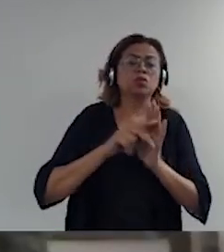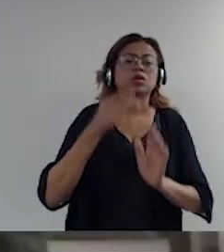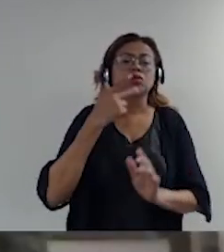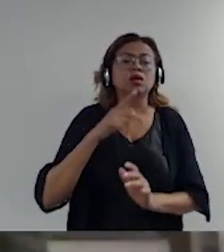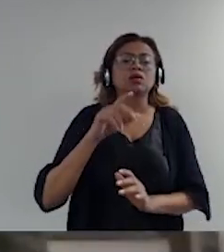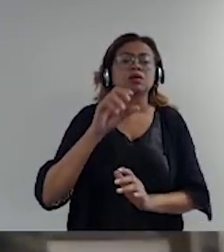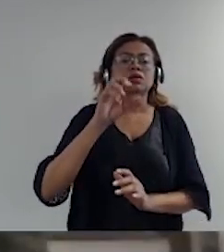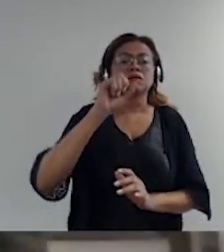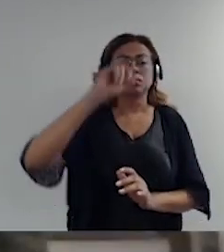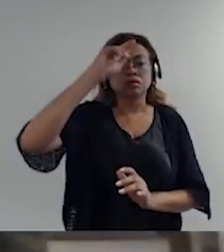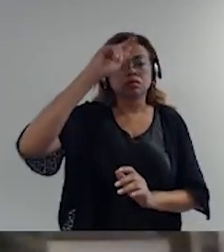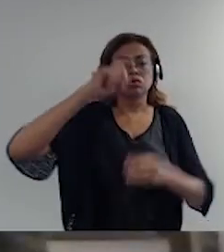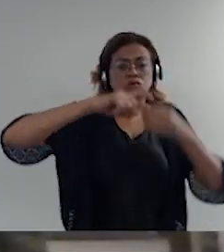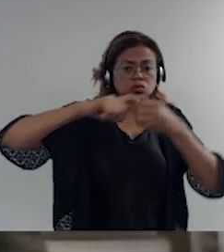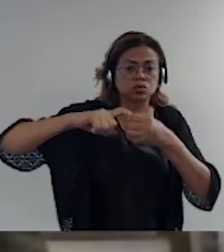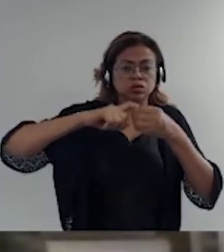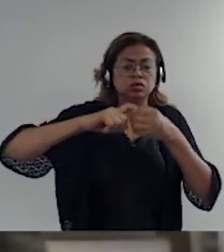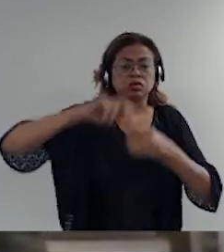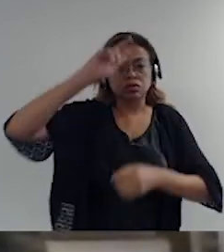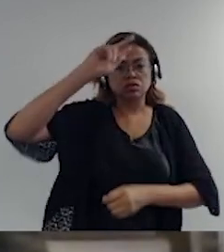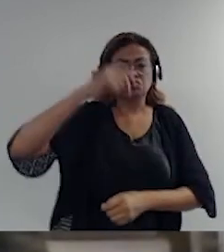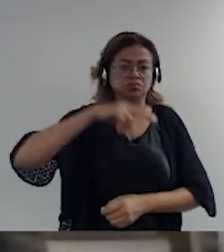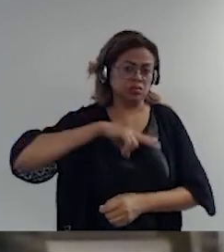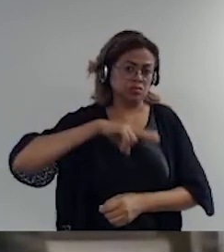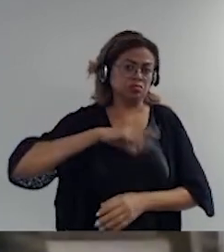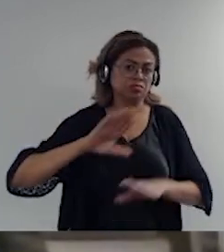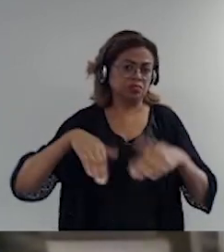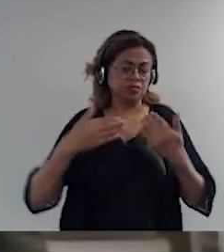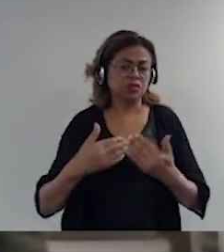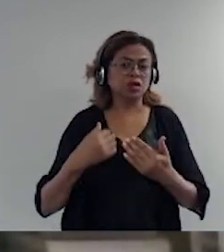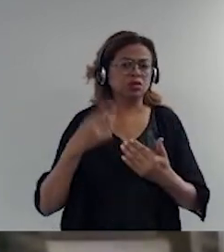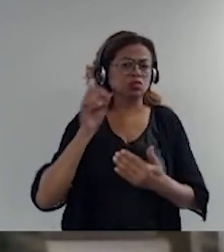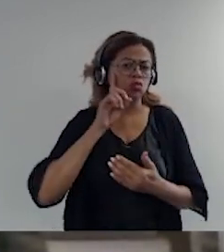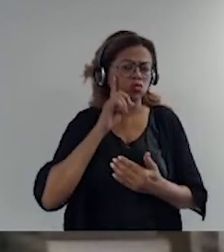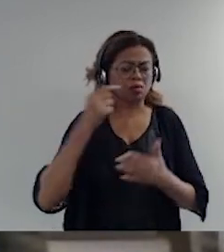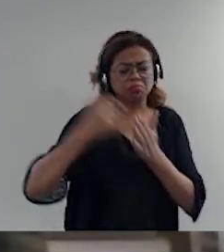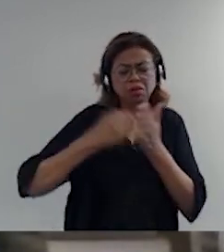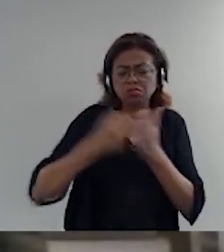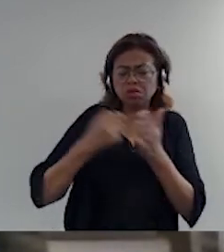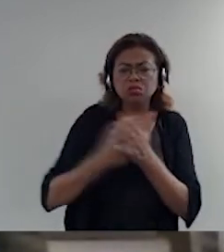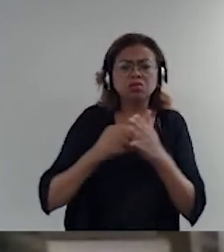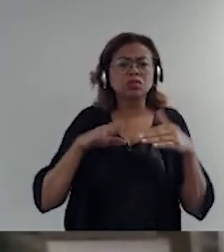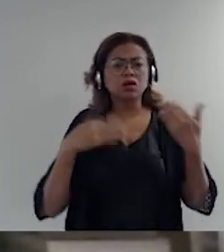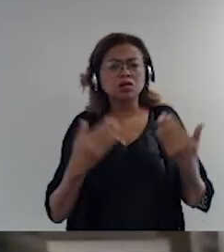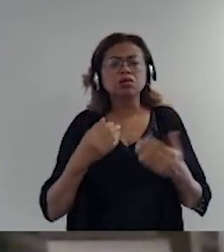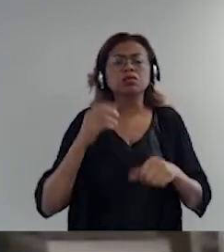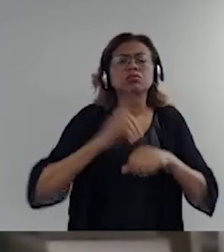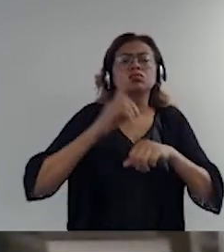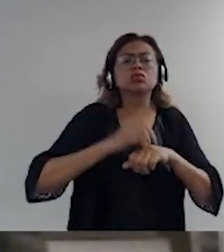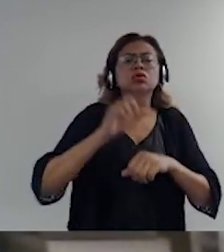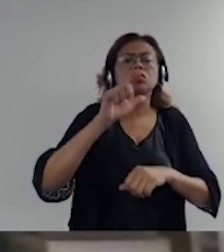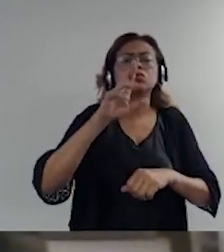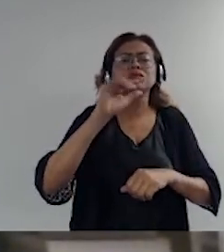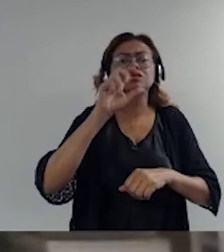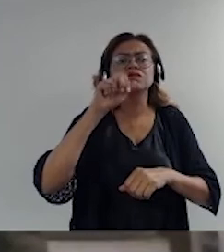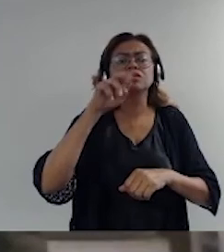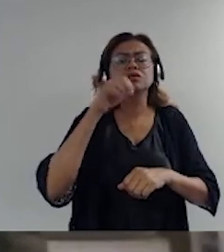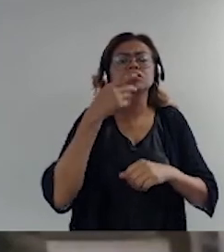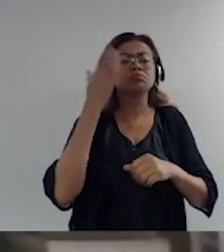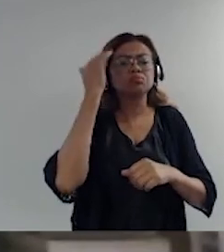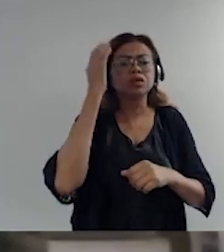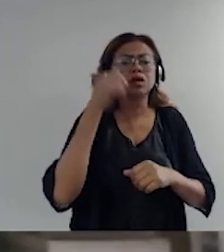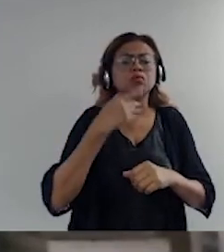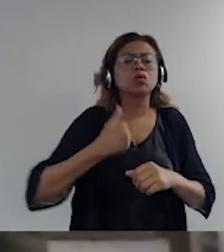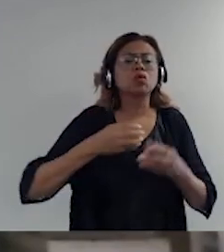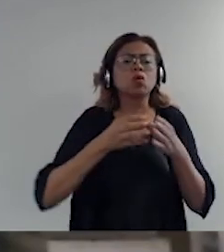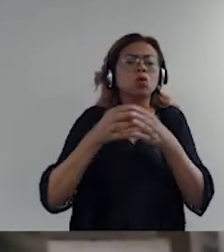foro das recuperações nos interrogam diuturnamente sobre isso. A doutora Luciana sabe, como nós temos